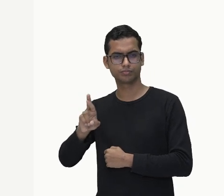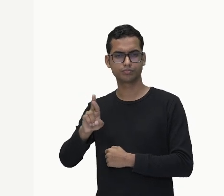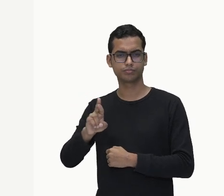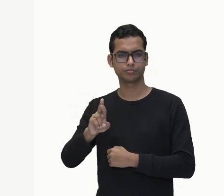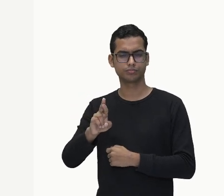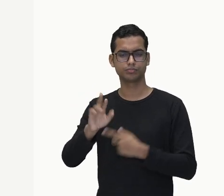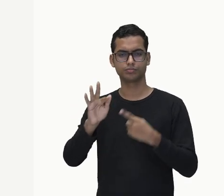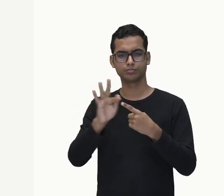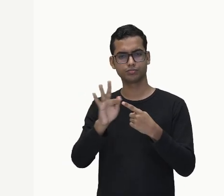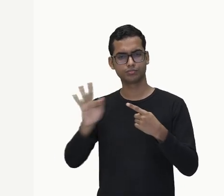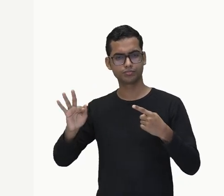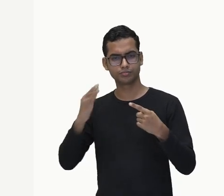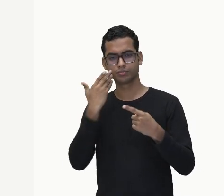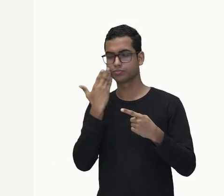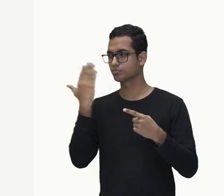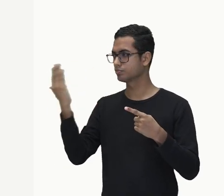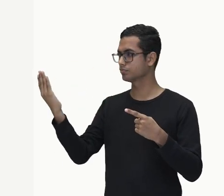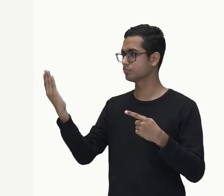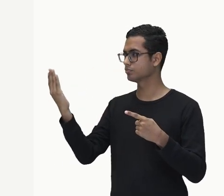Totalmente